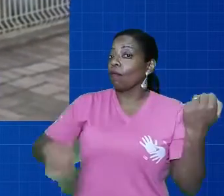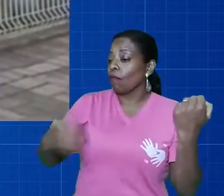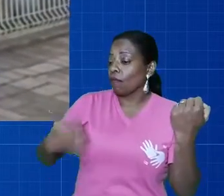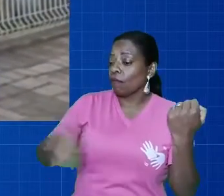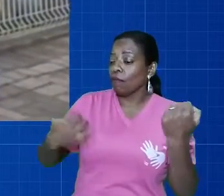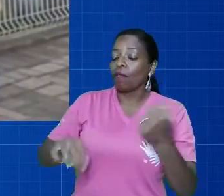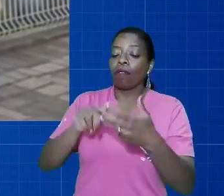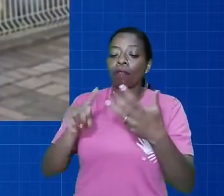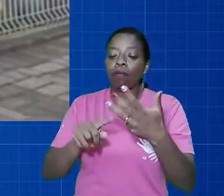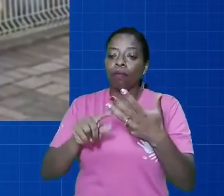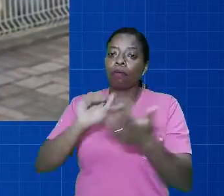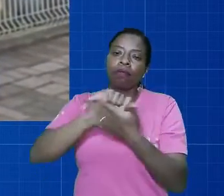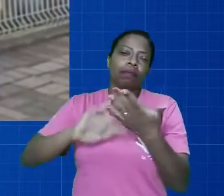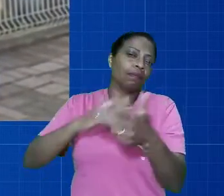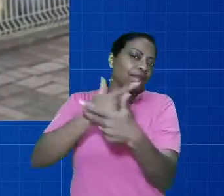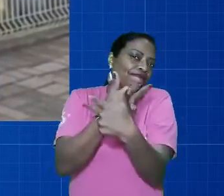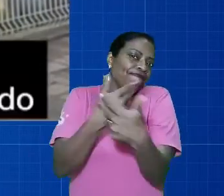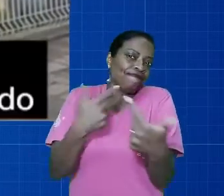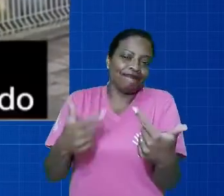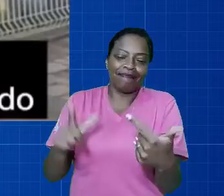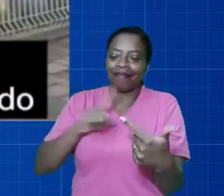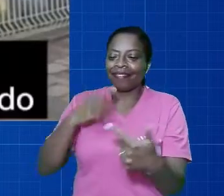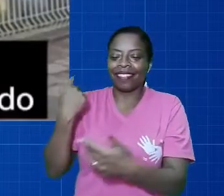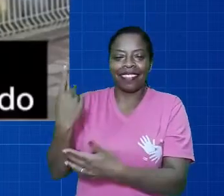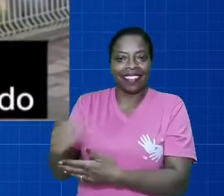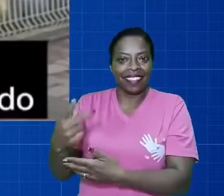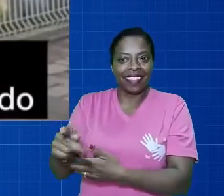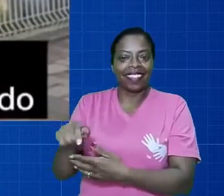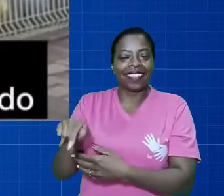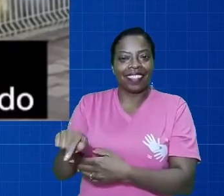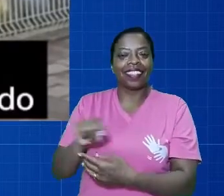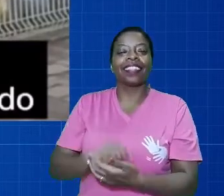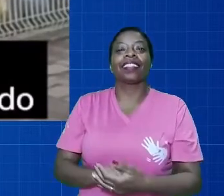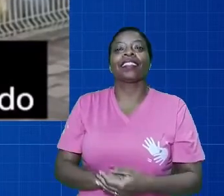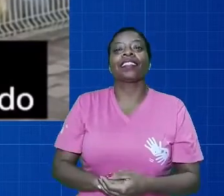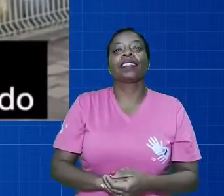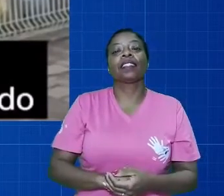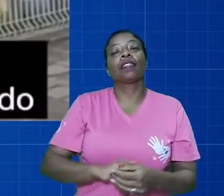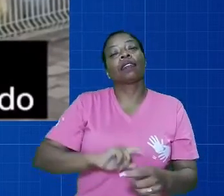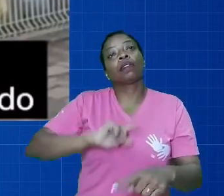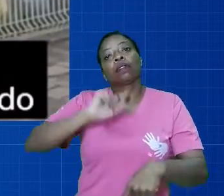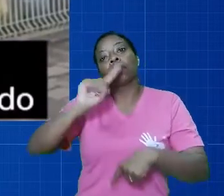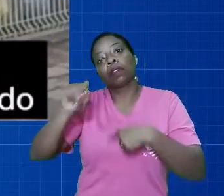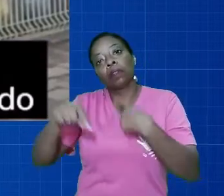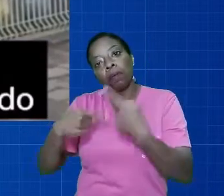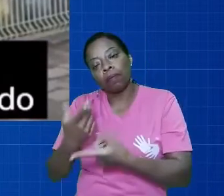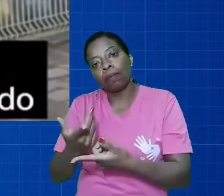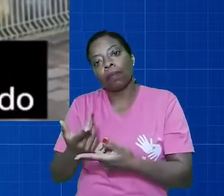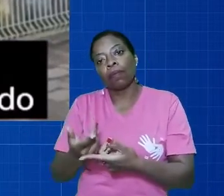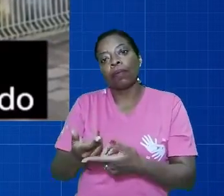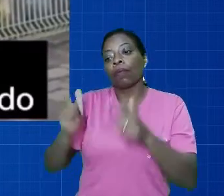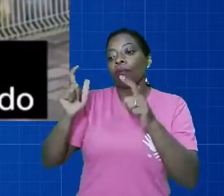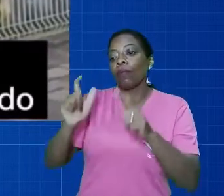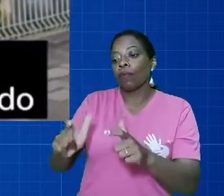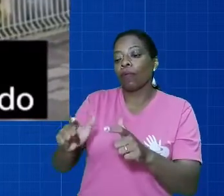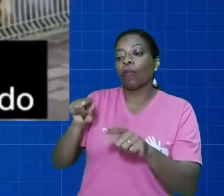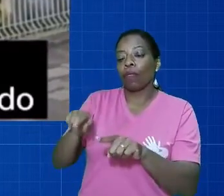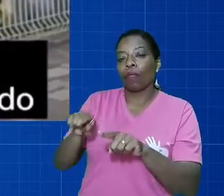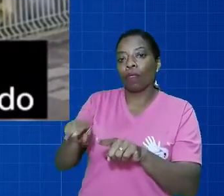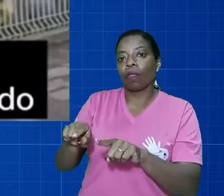eram desenvolvidas aqui nesse espaço. Mais tarde, nesse mesmo lugar, foi então transformado em